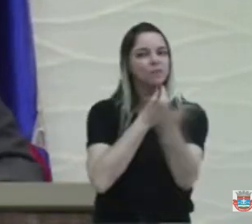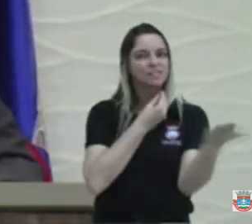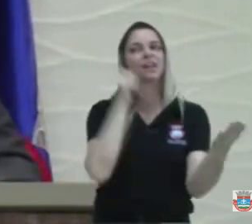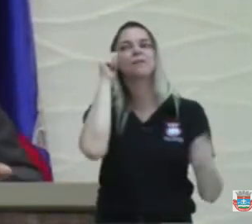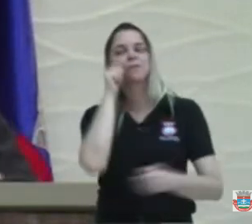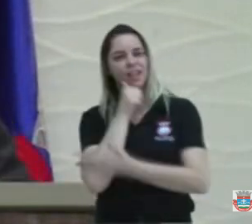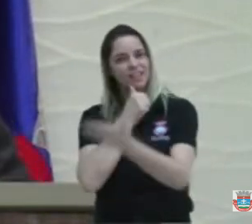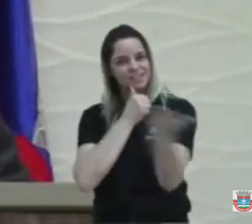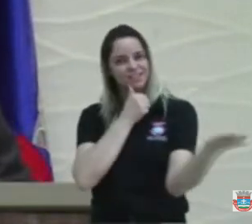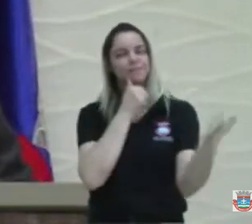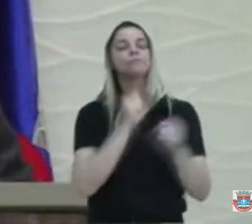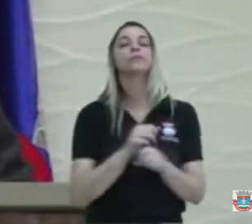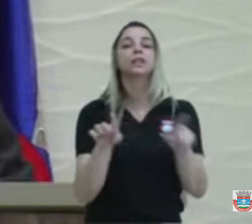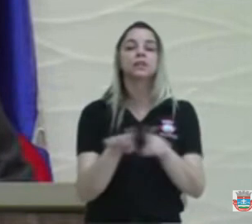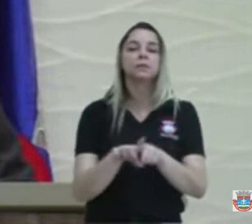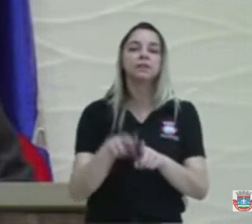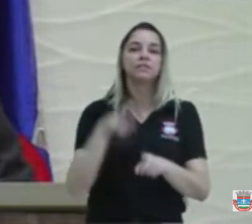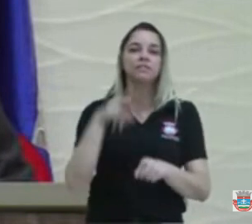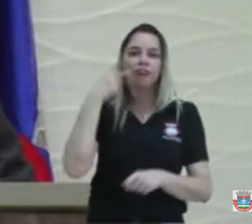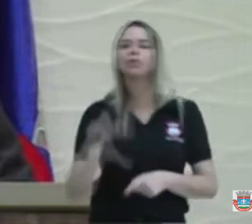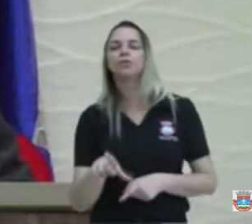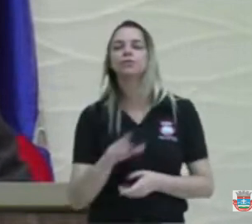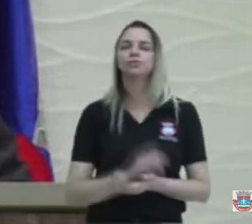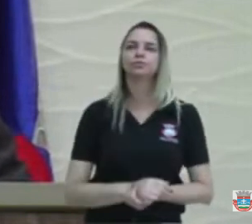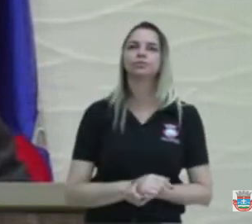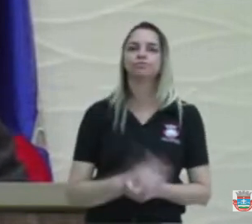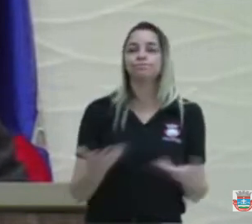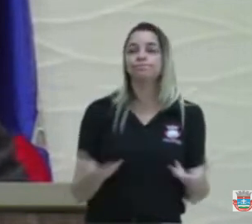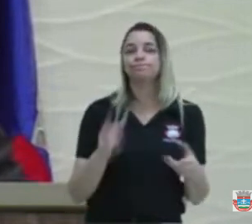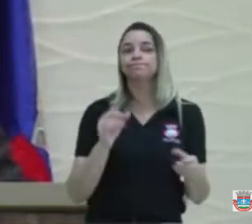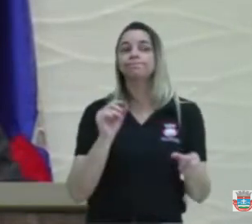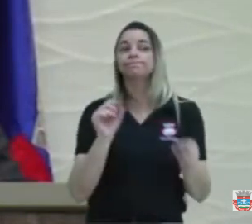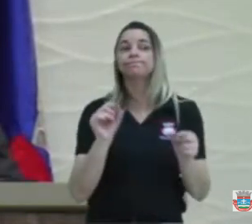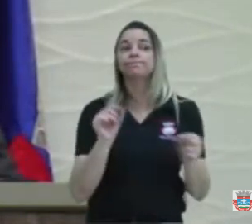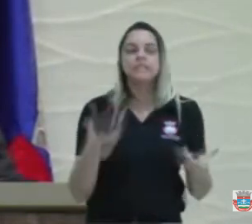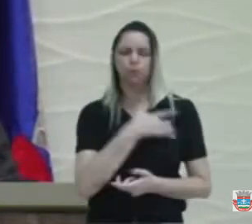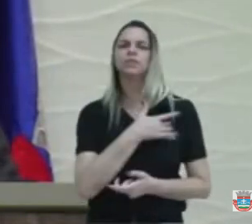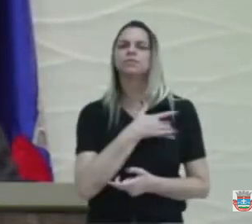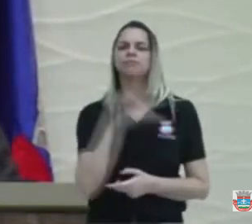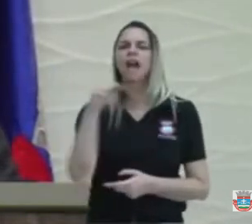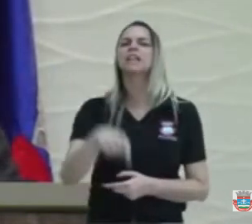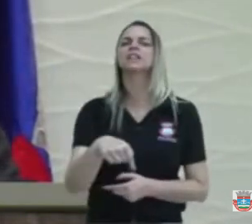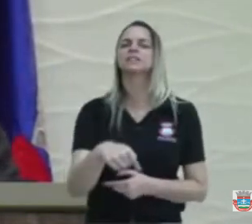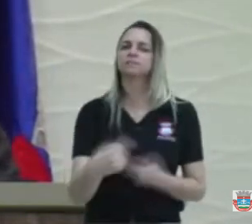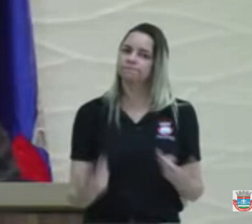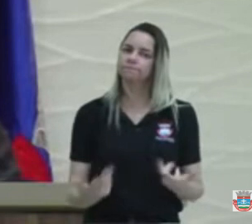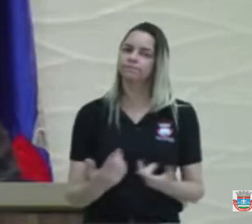aqui falar mais uma vez sobre a saúde do nosso município.